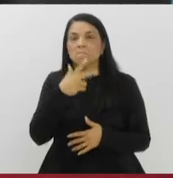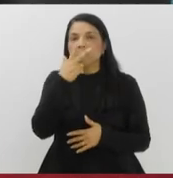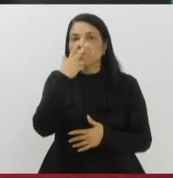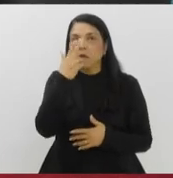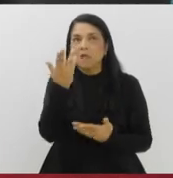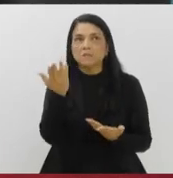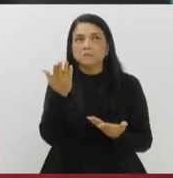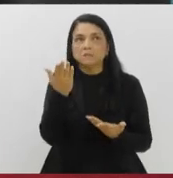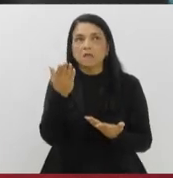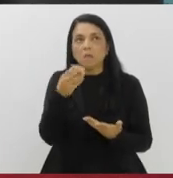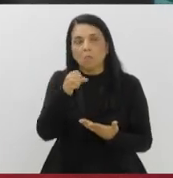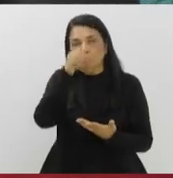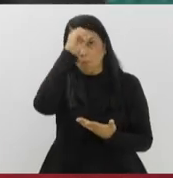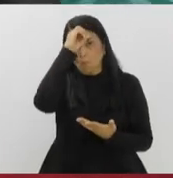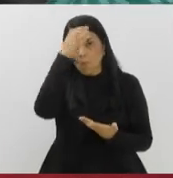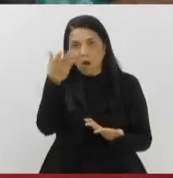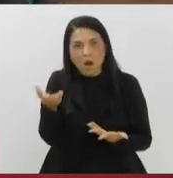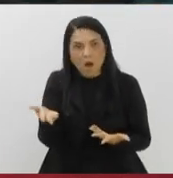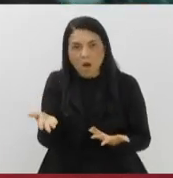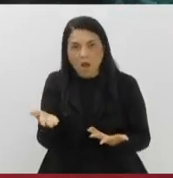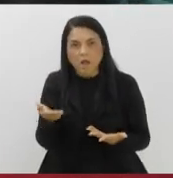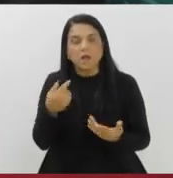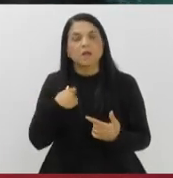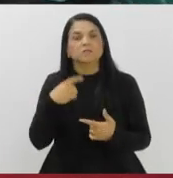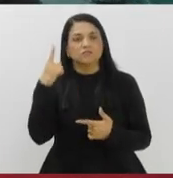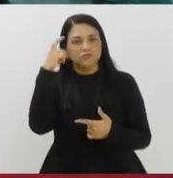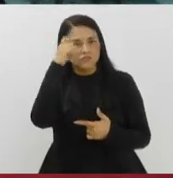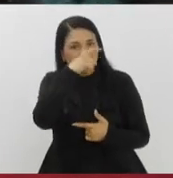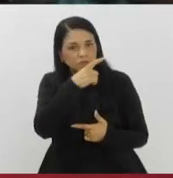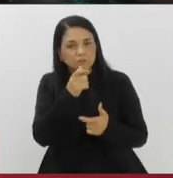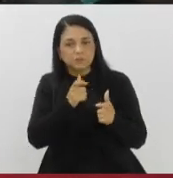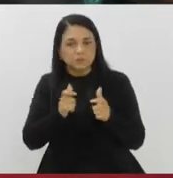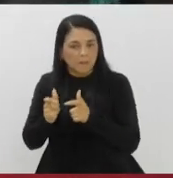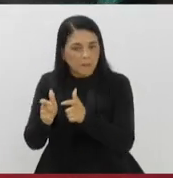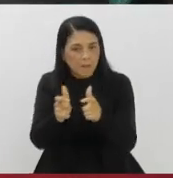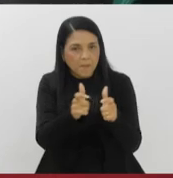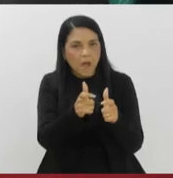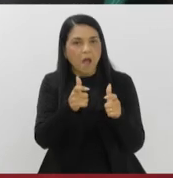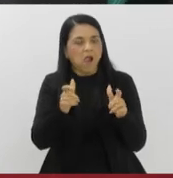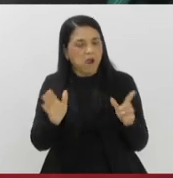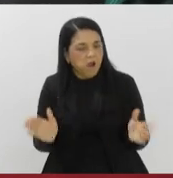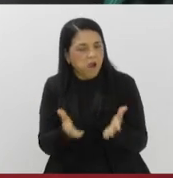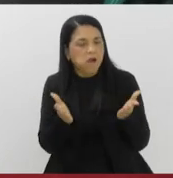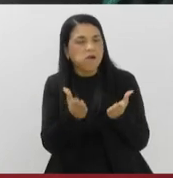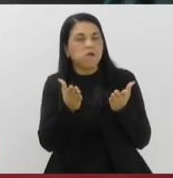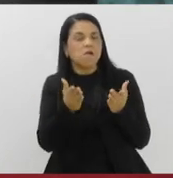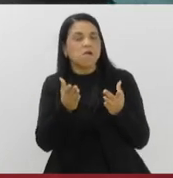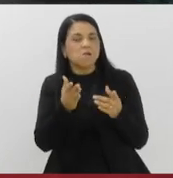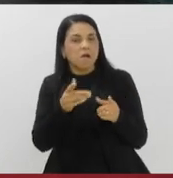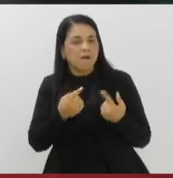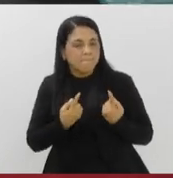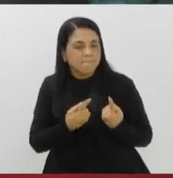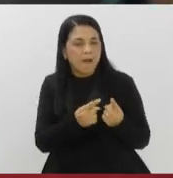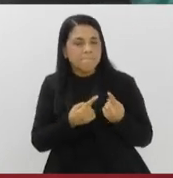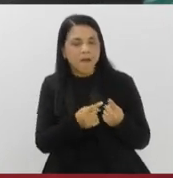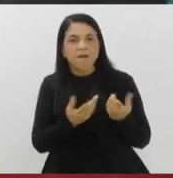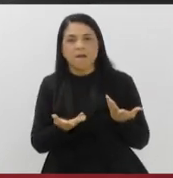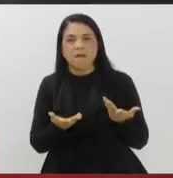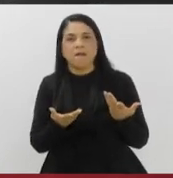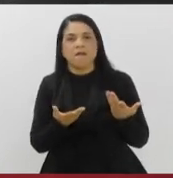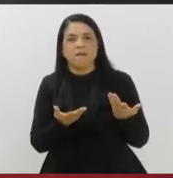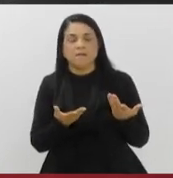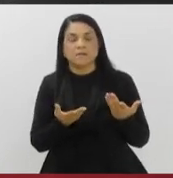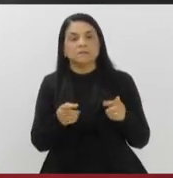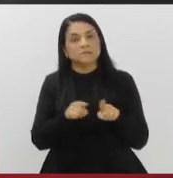então é muito difícil para nós, né, estar nesses espaços de incidência, de provocação mesmo, né? E a questão